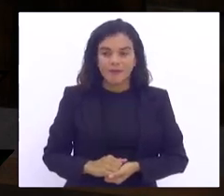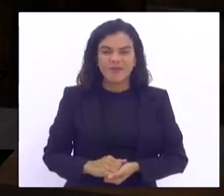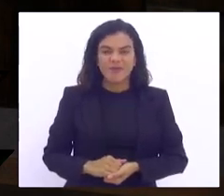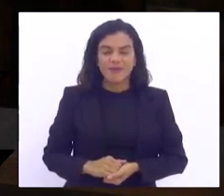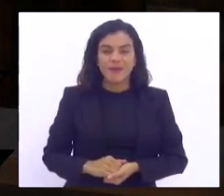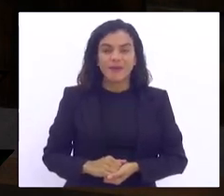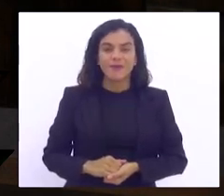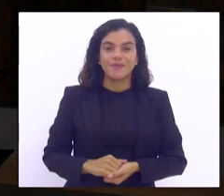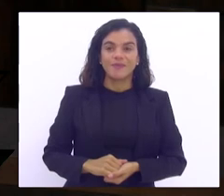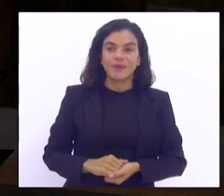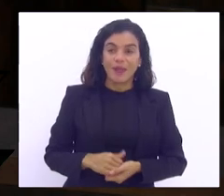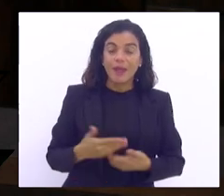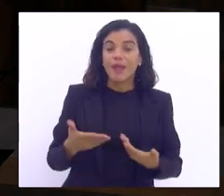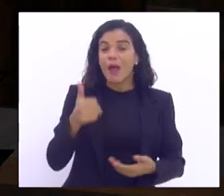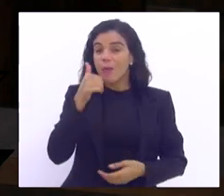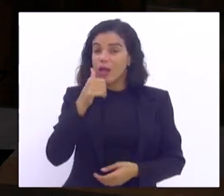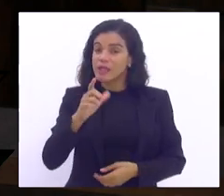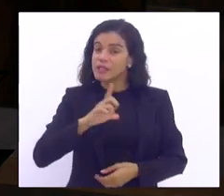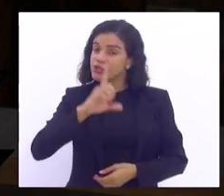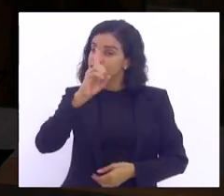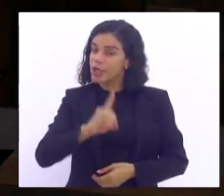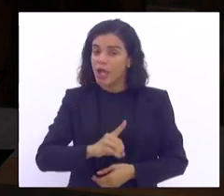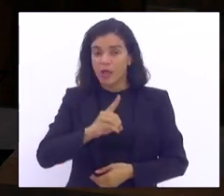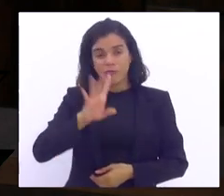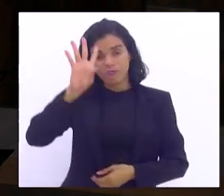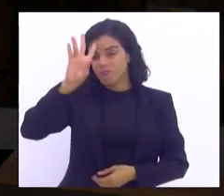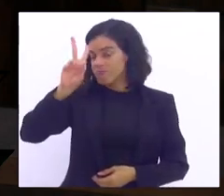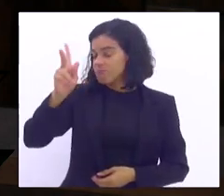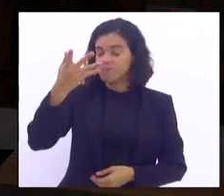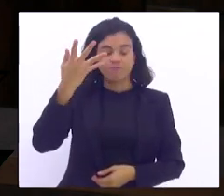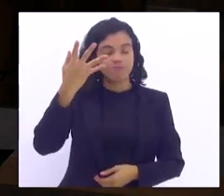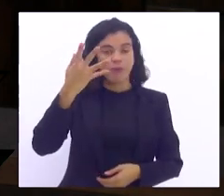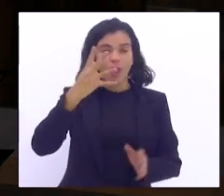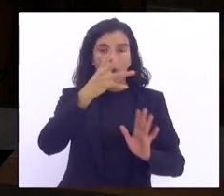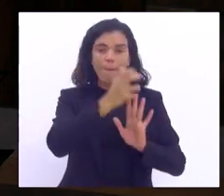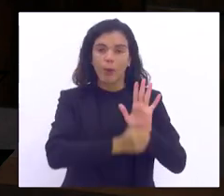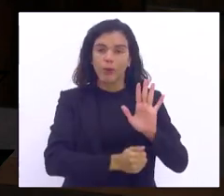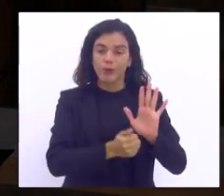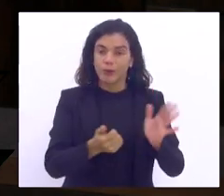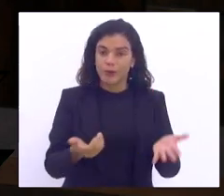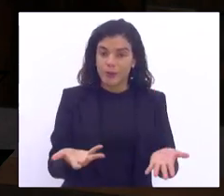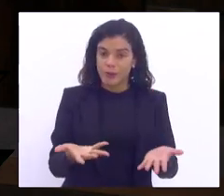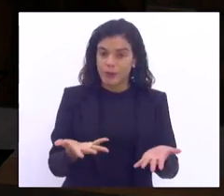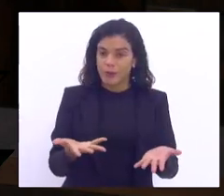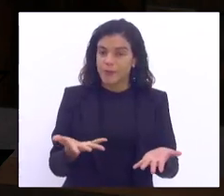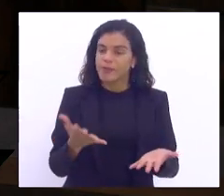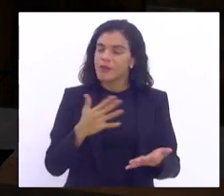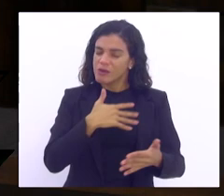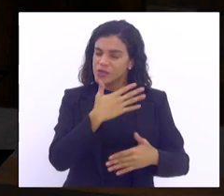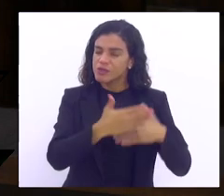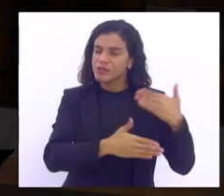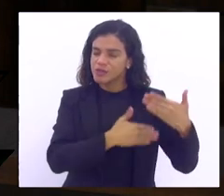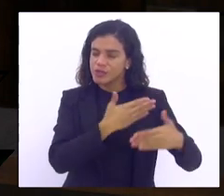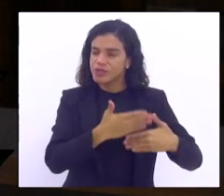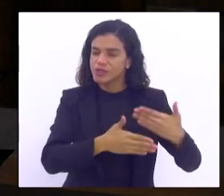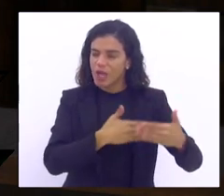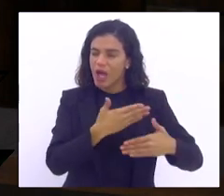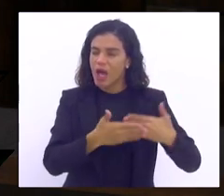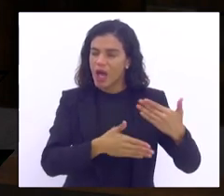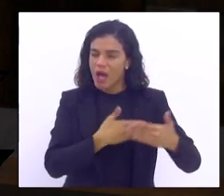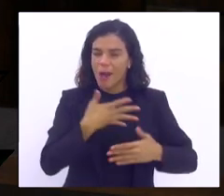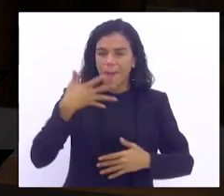E com isso ele conclui que a mulher tem direito ao aborto. E aqui fica provado o que eu já venho afirmando em muitas